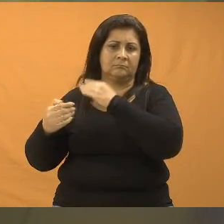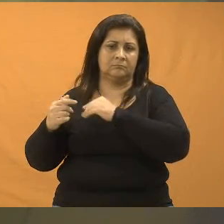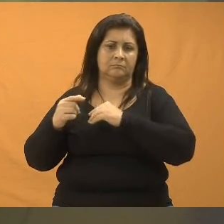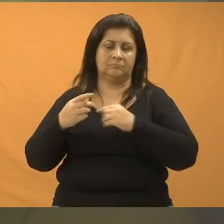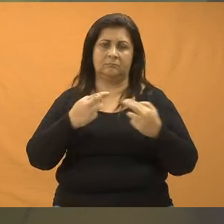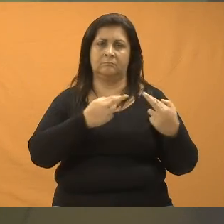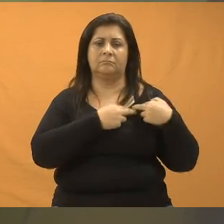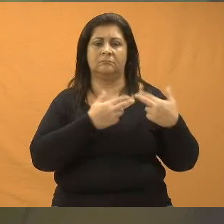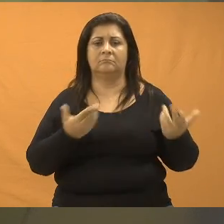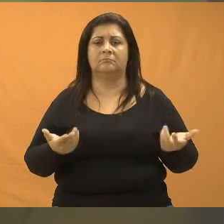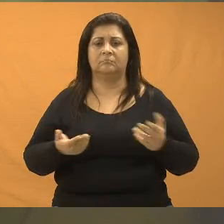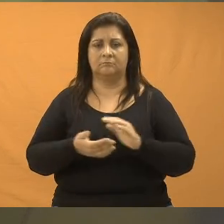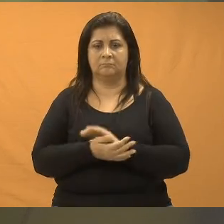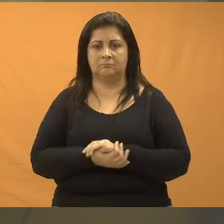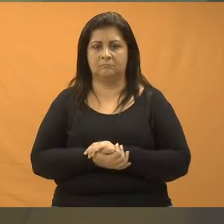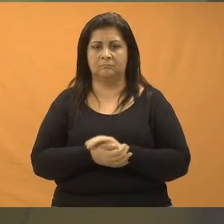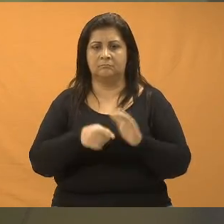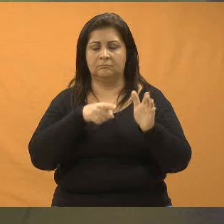uma pergunta a você.